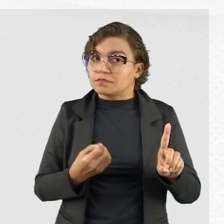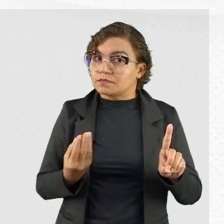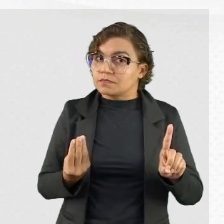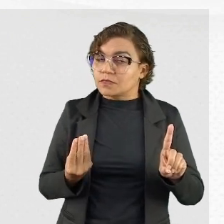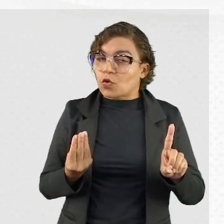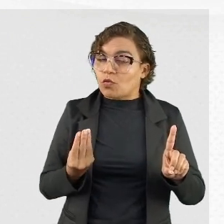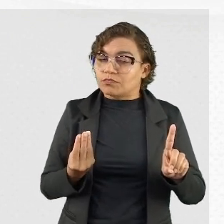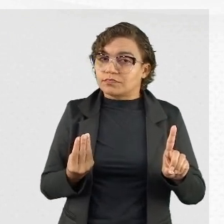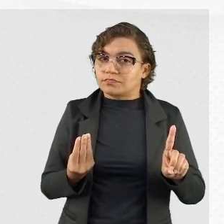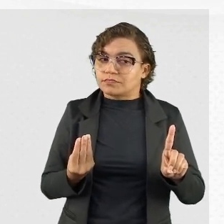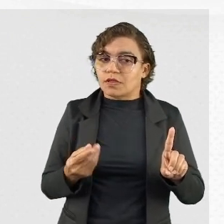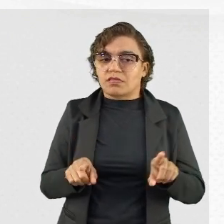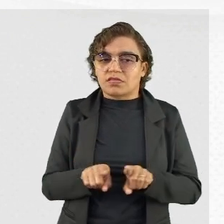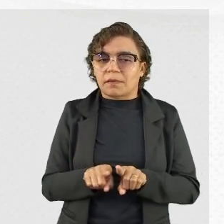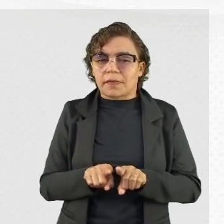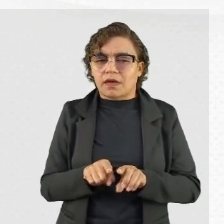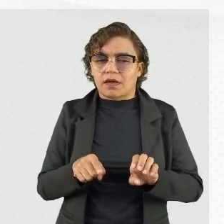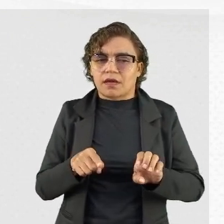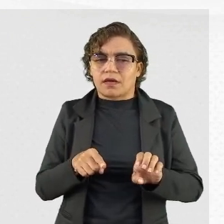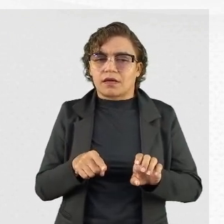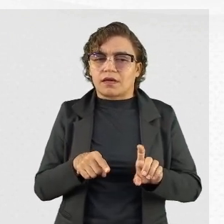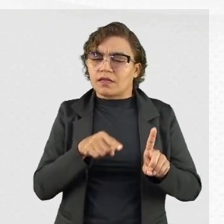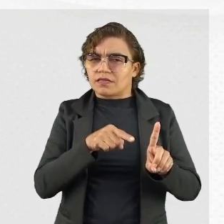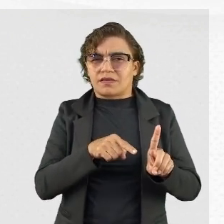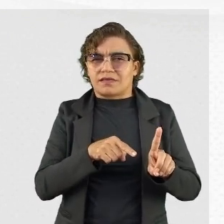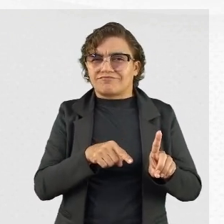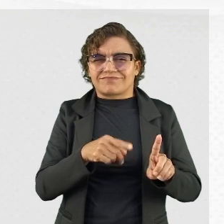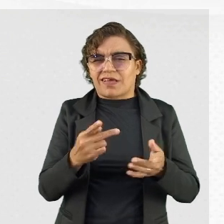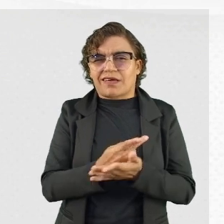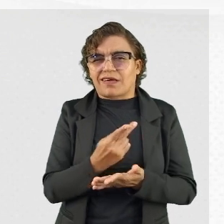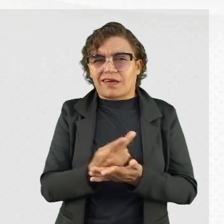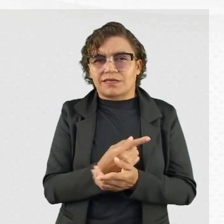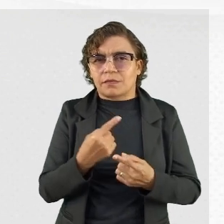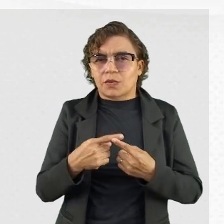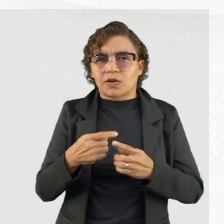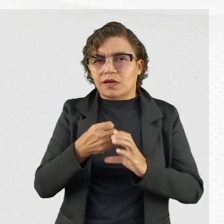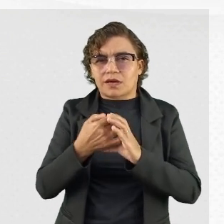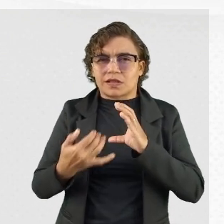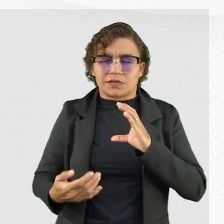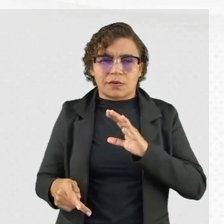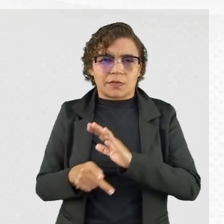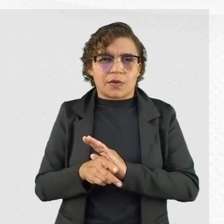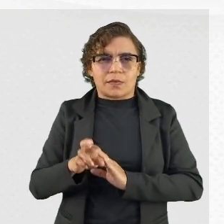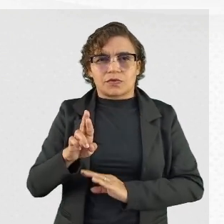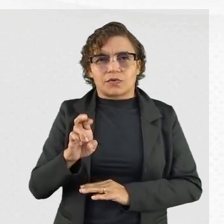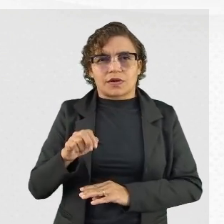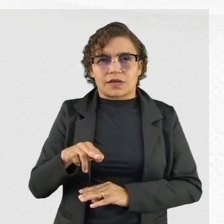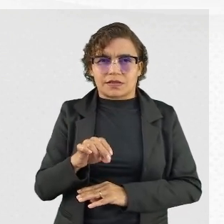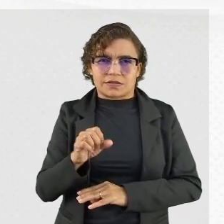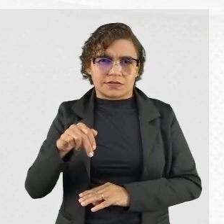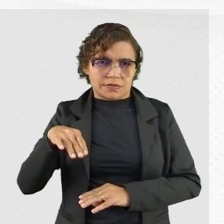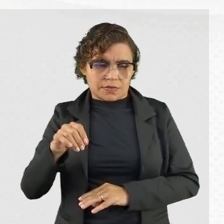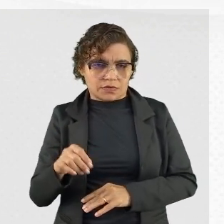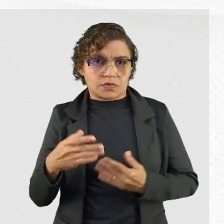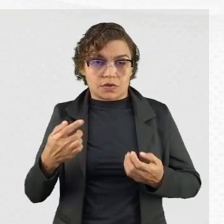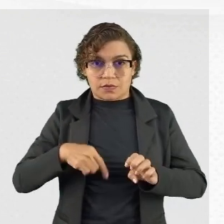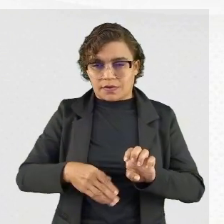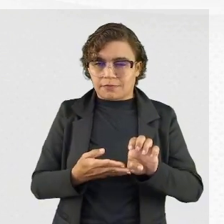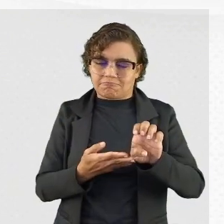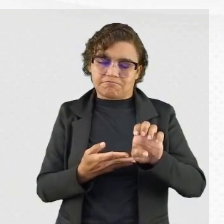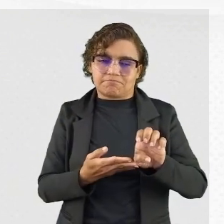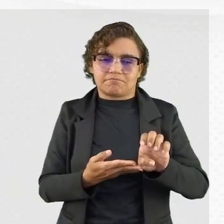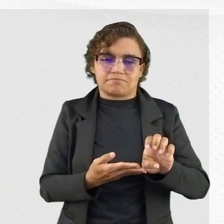A gente também pode descartar essa alternativa porque ela não é uma característica do Renascimento. E nos restou a letra E, que diz o